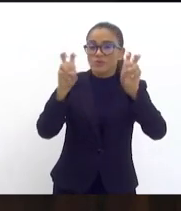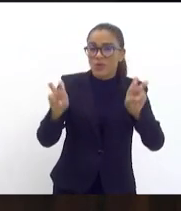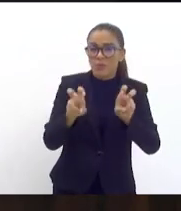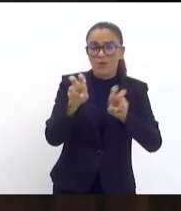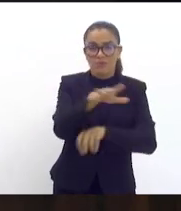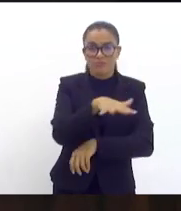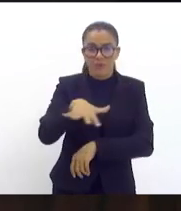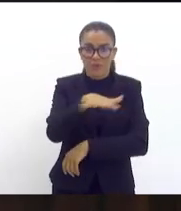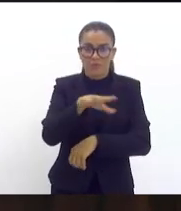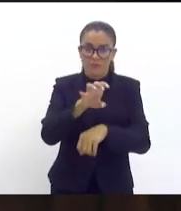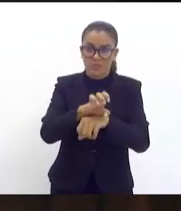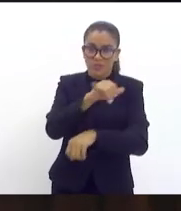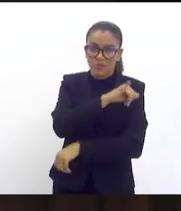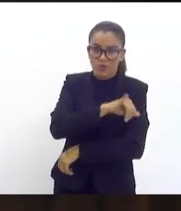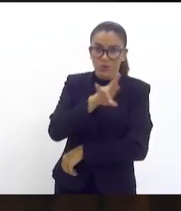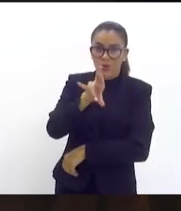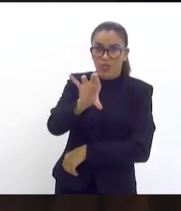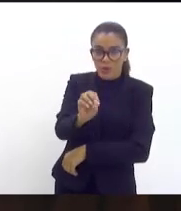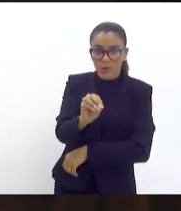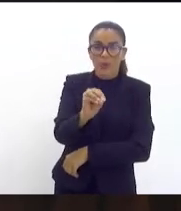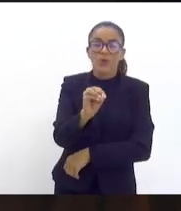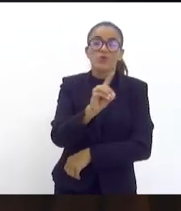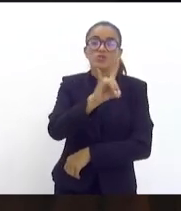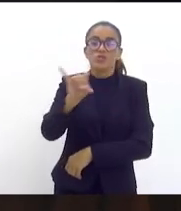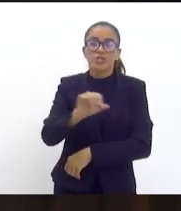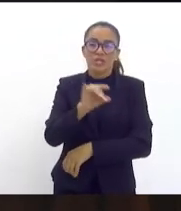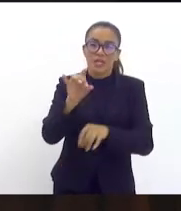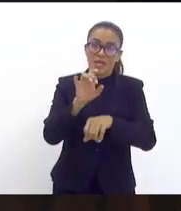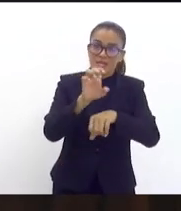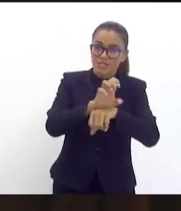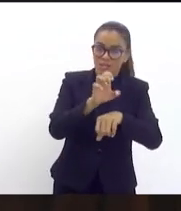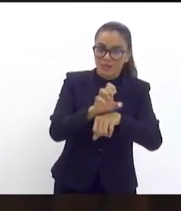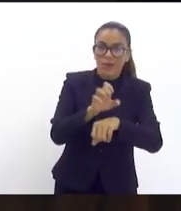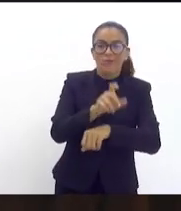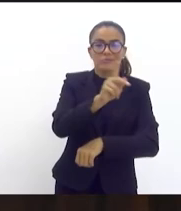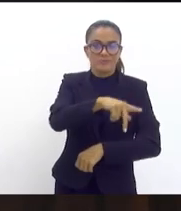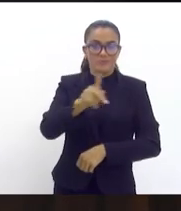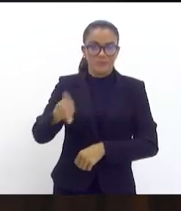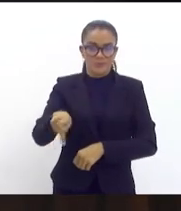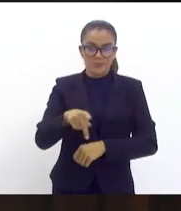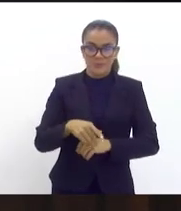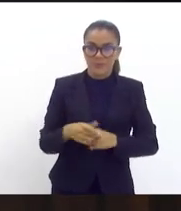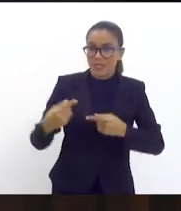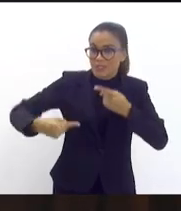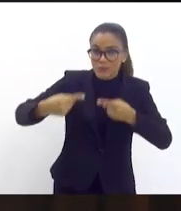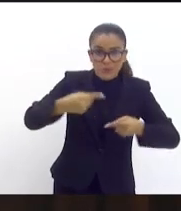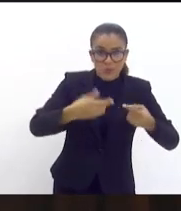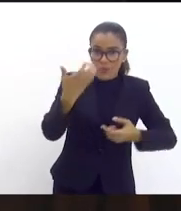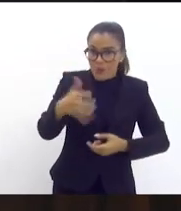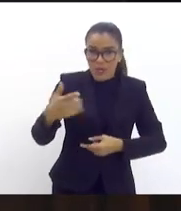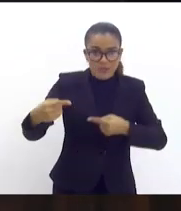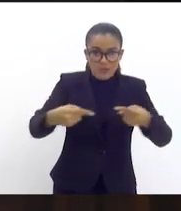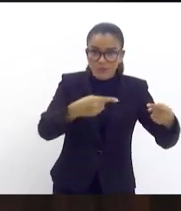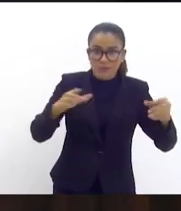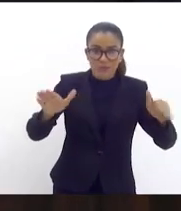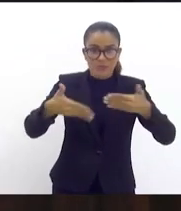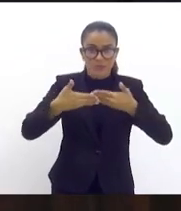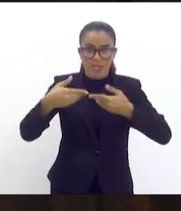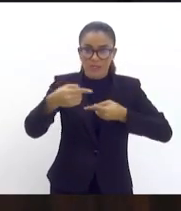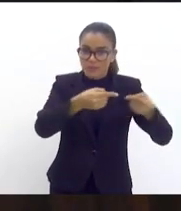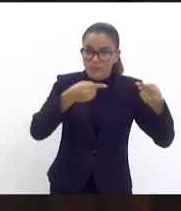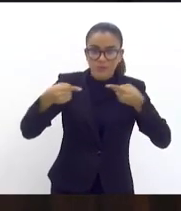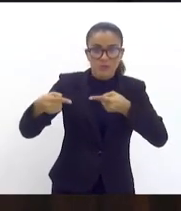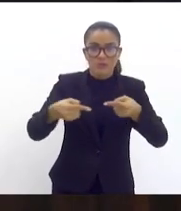do Estado do Rio de Janeiro o Dia Estadual do Magistrado. Em discussão. Não havendo quem queira discutir, encerrada a